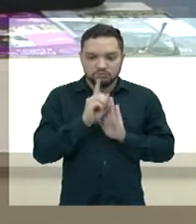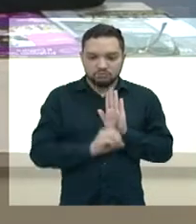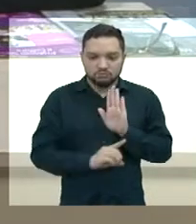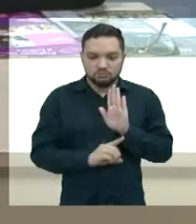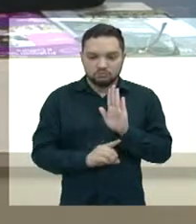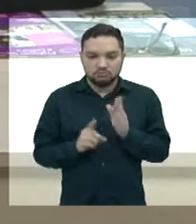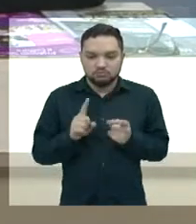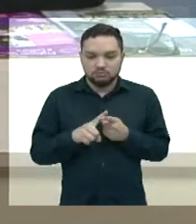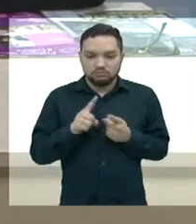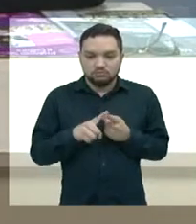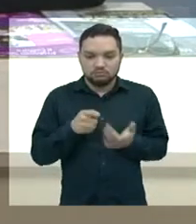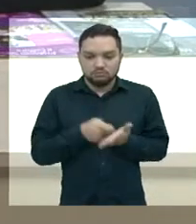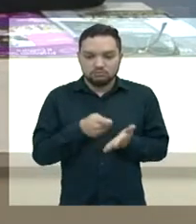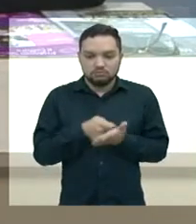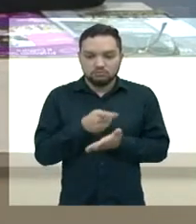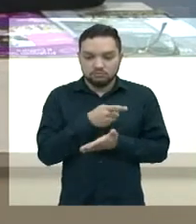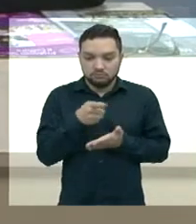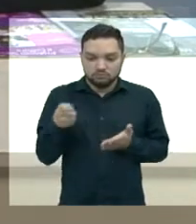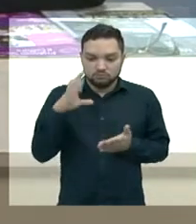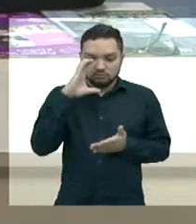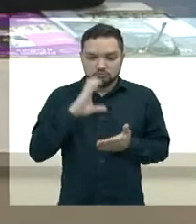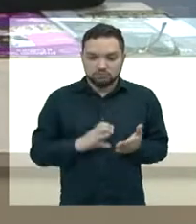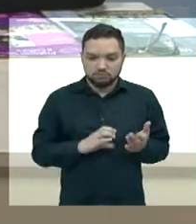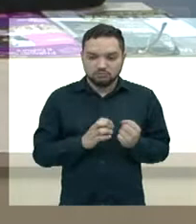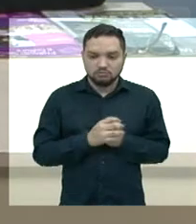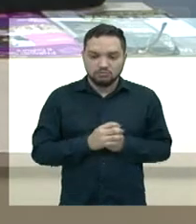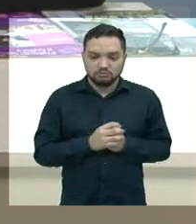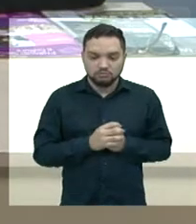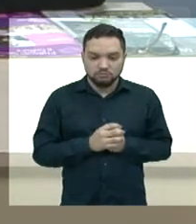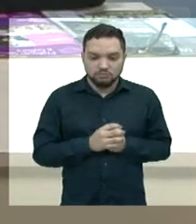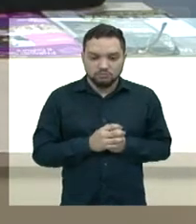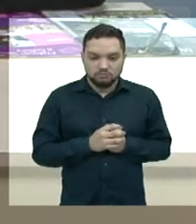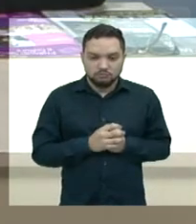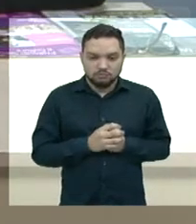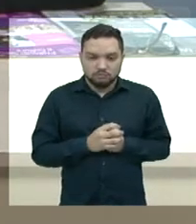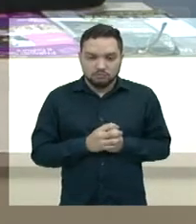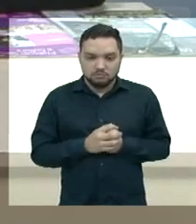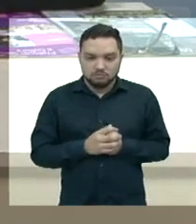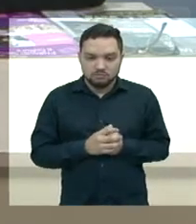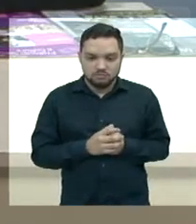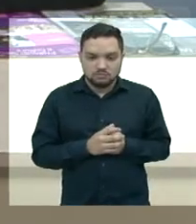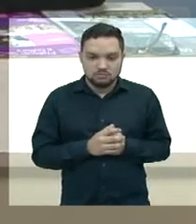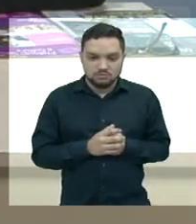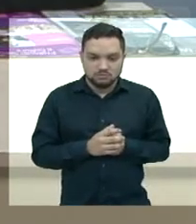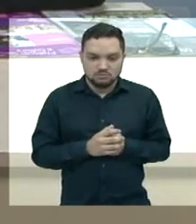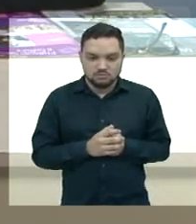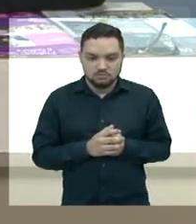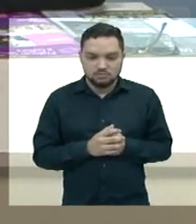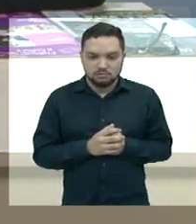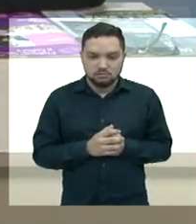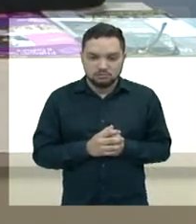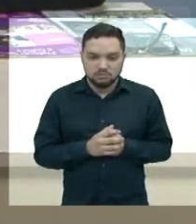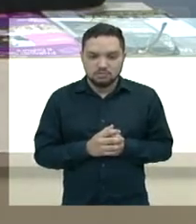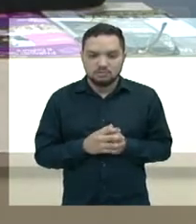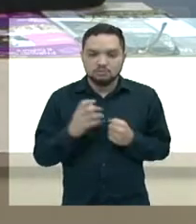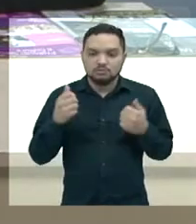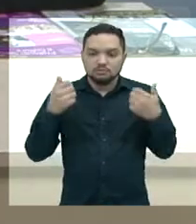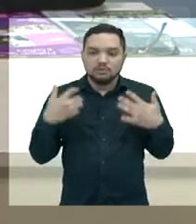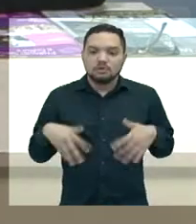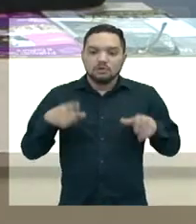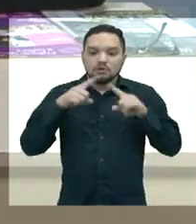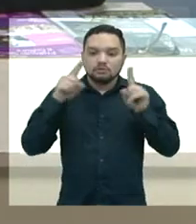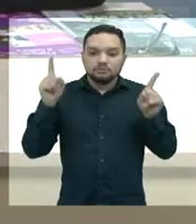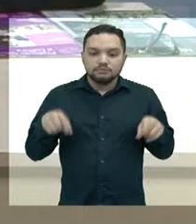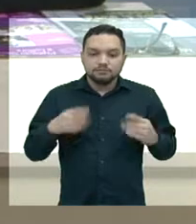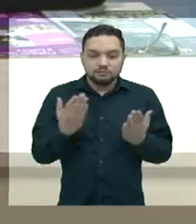cobrando deveres do cidadão. O vereador Joaquim Rocha já falou de um projeto, de um requerimento